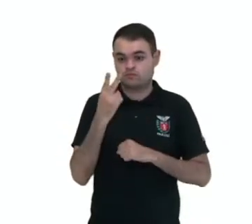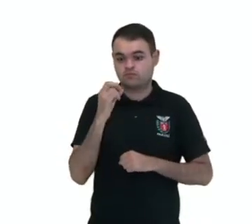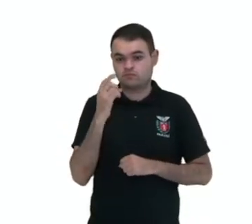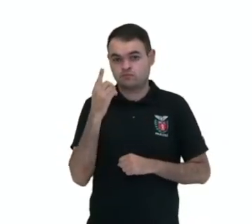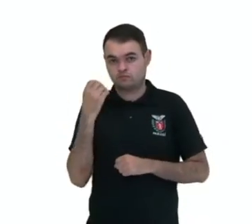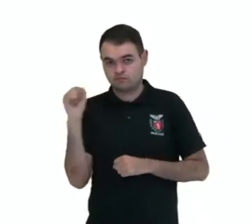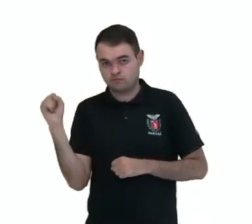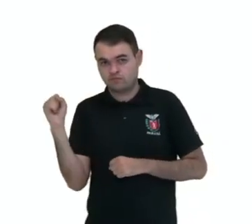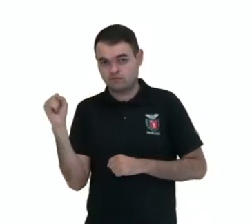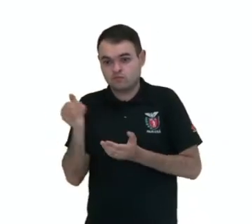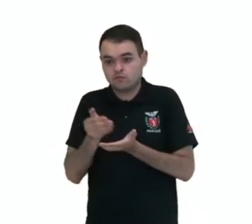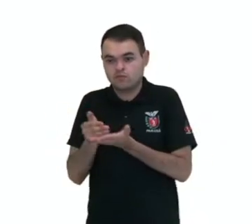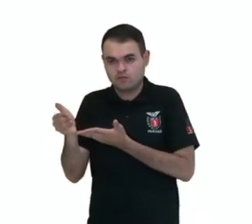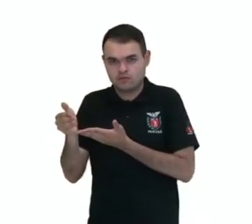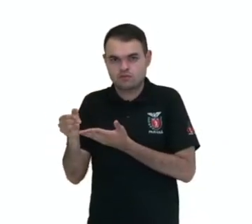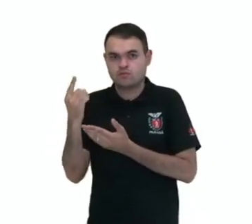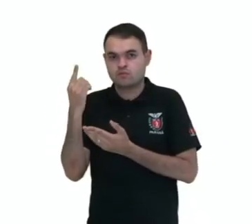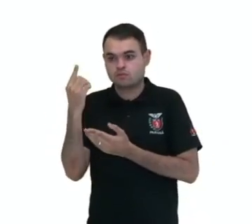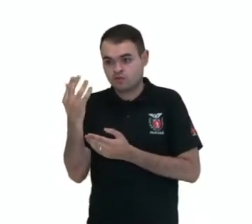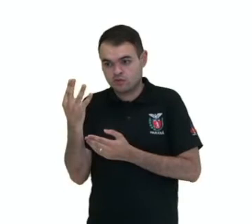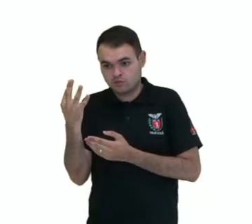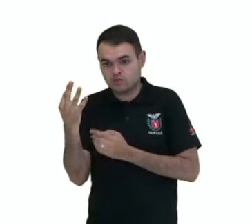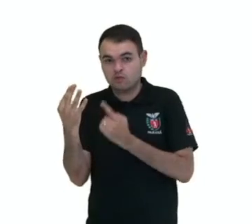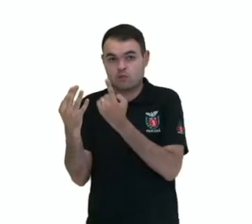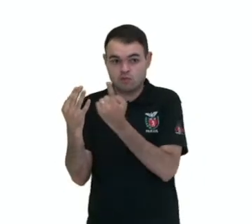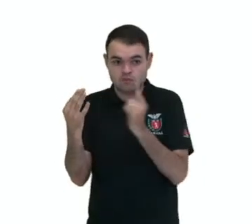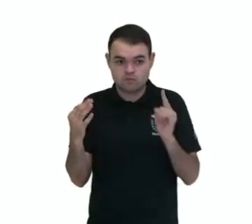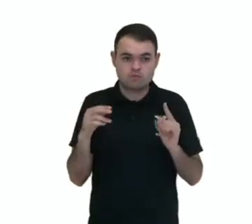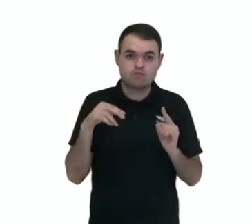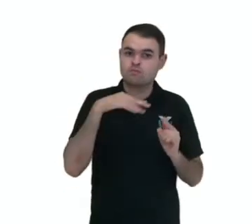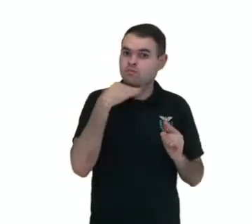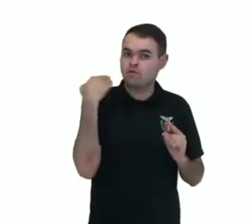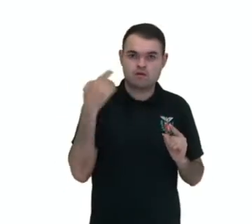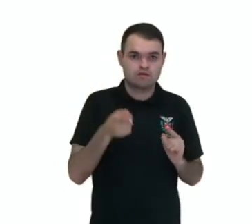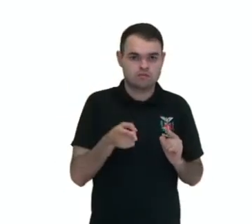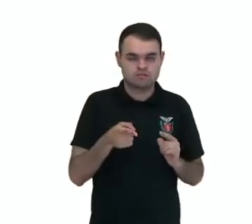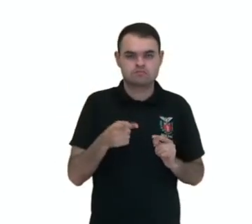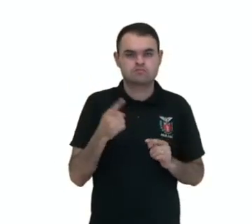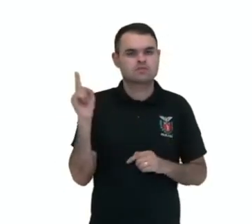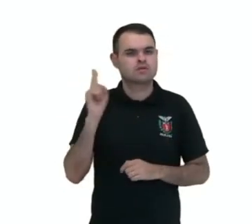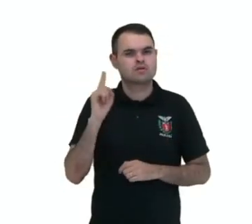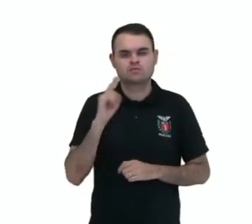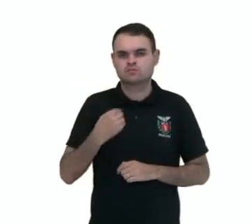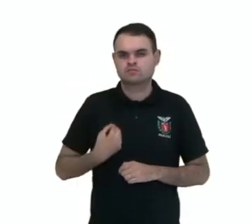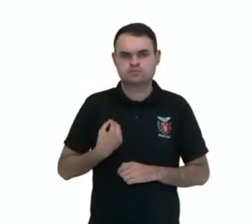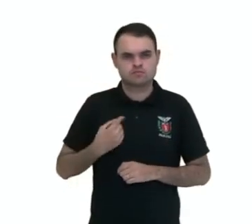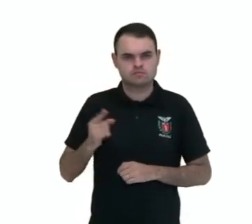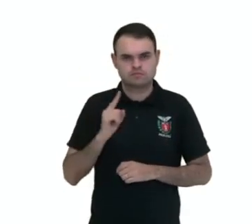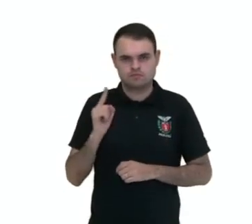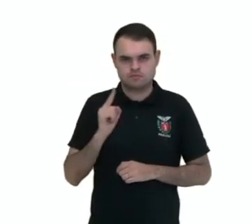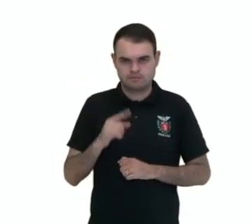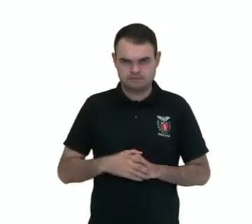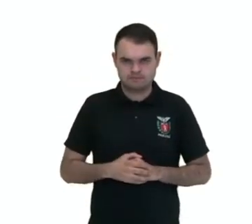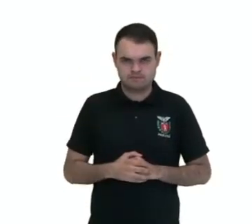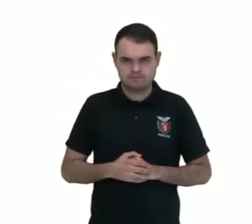cada 14 imigrantes que cruzou o Mediterrâneo não sobreviveu. Por EFE, 13 de